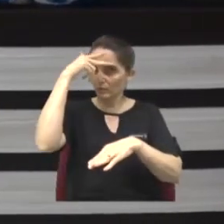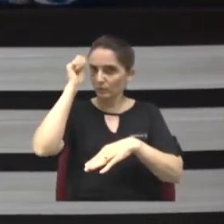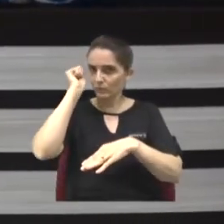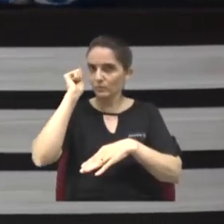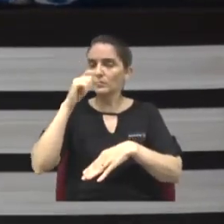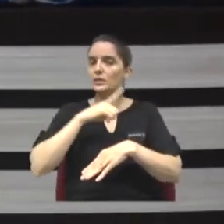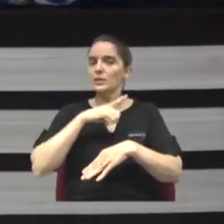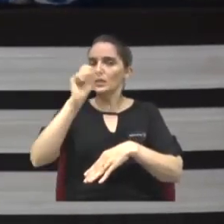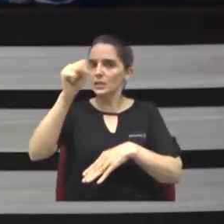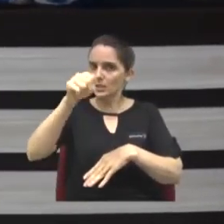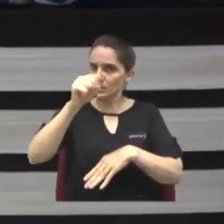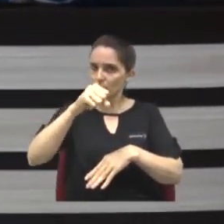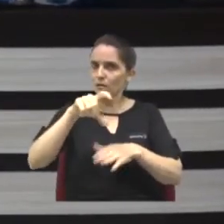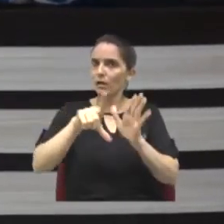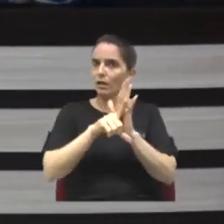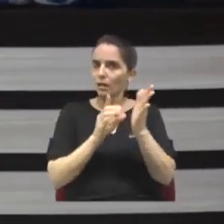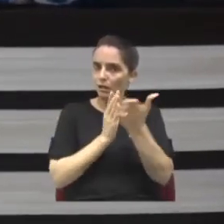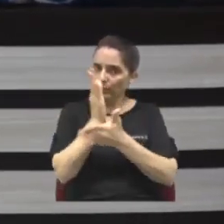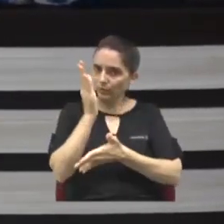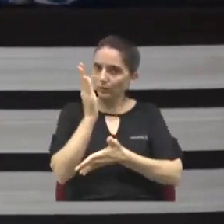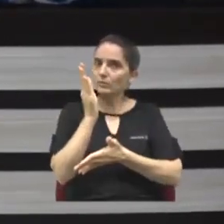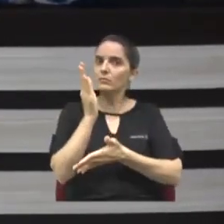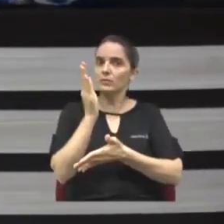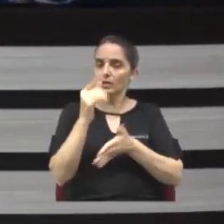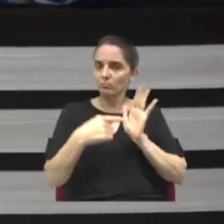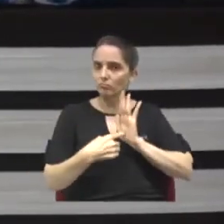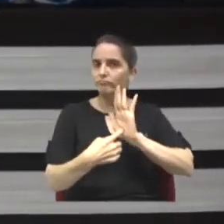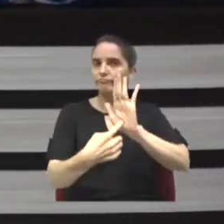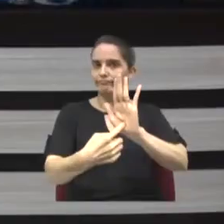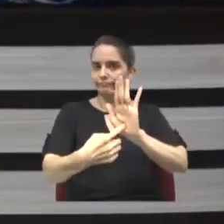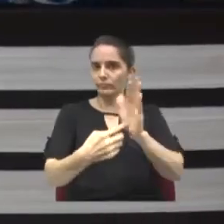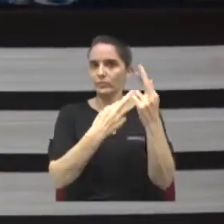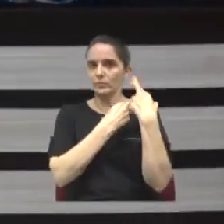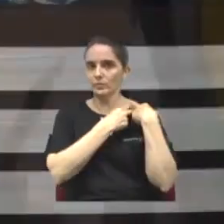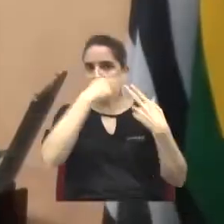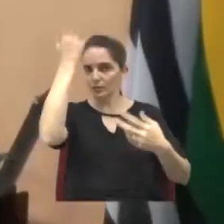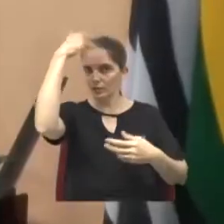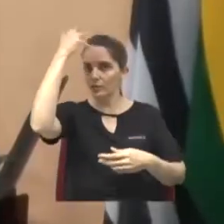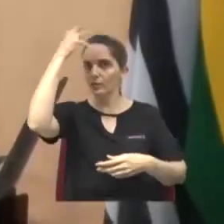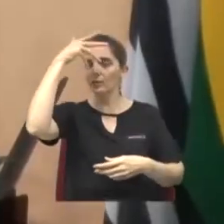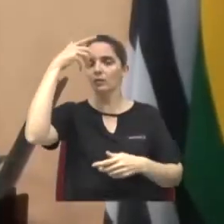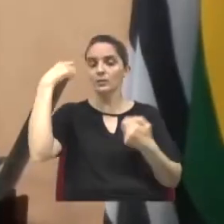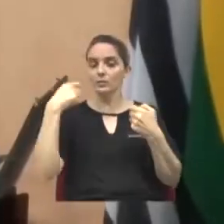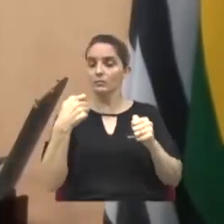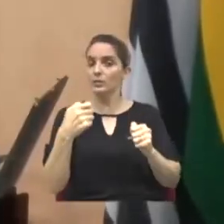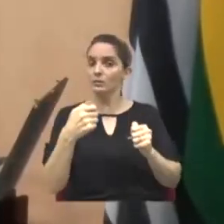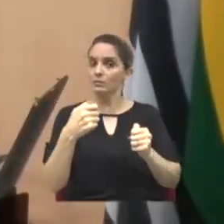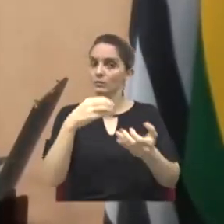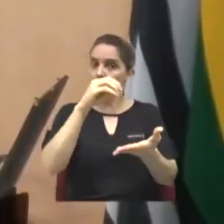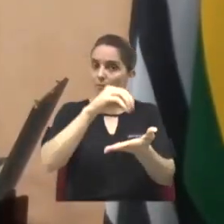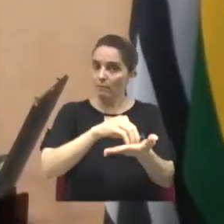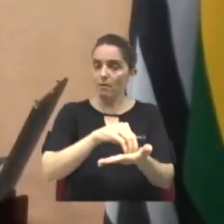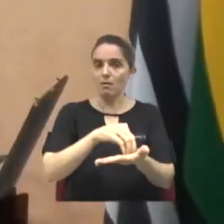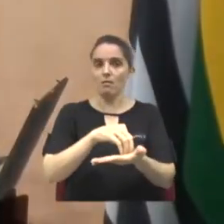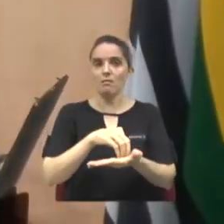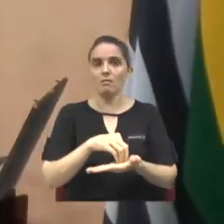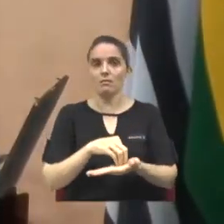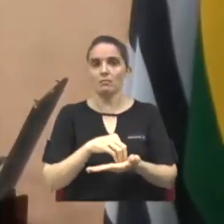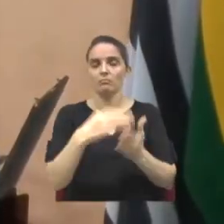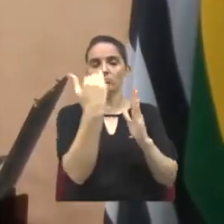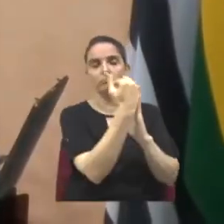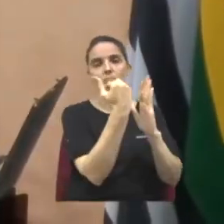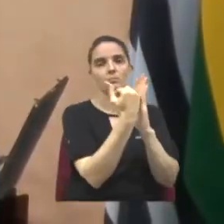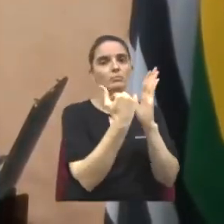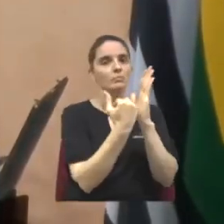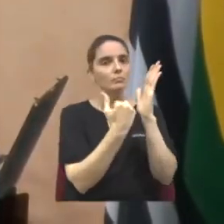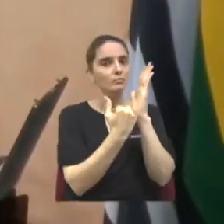Existe, sim, lei aprovada, que apresentei e aprovada, que deve constar essa listagem em local